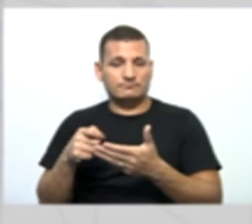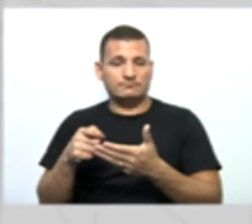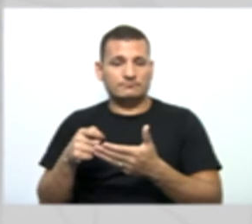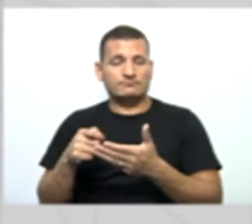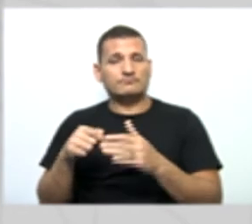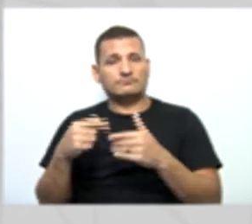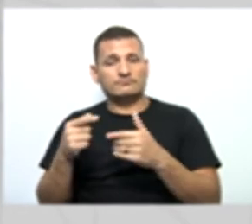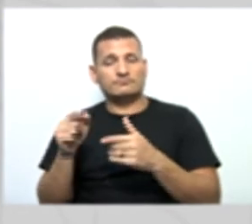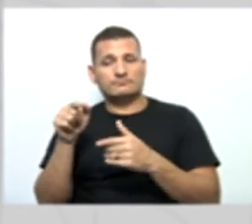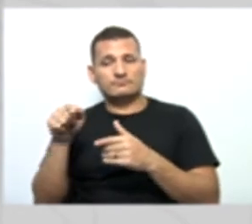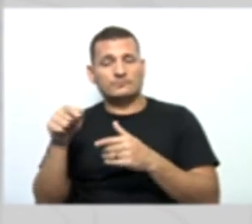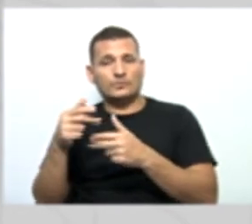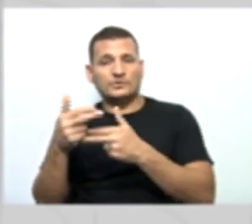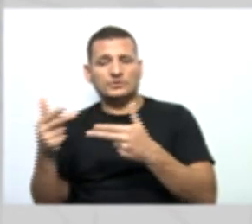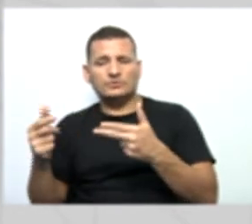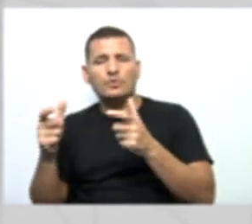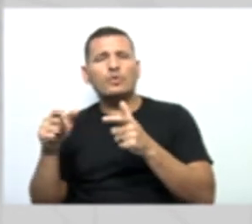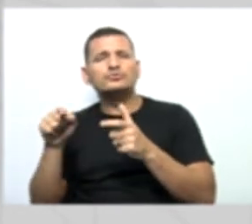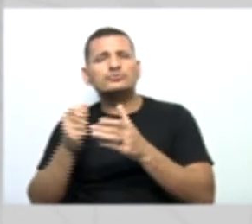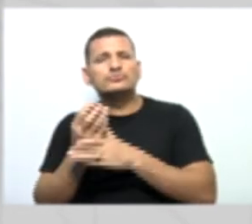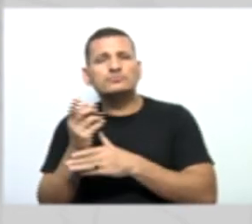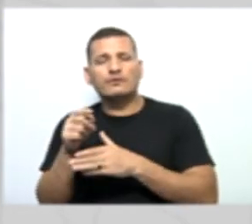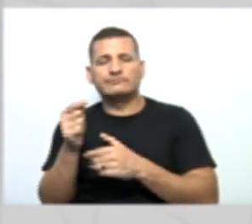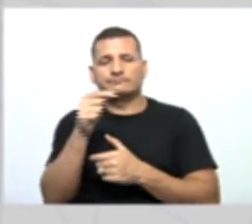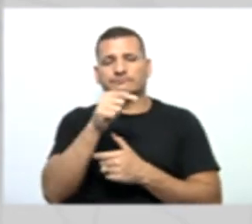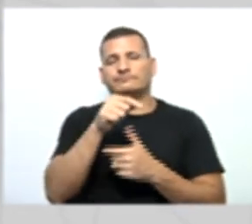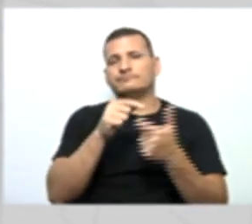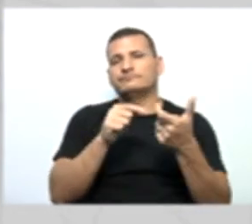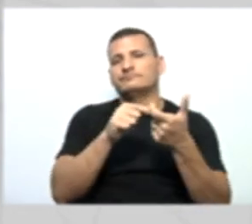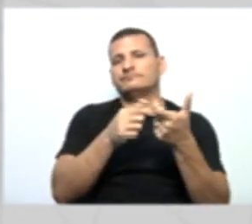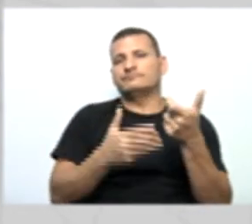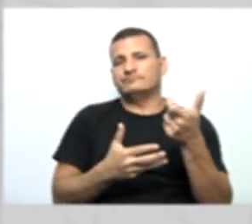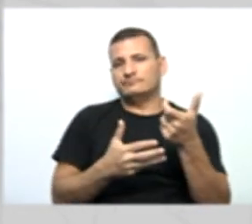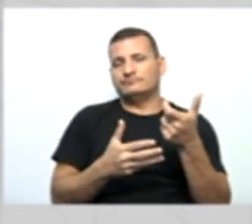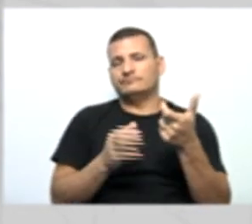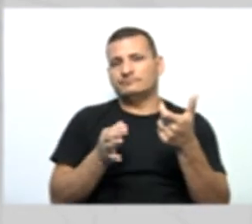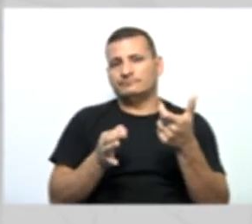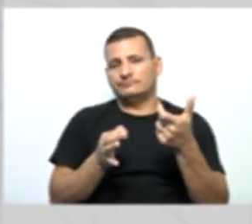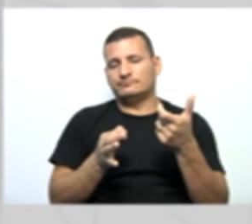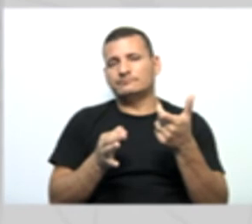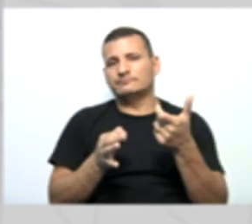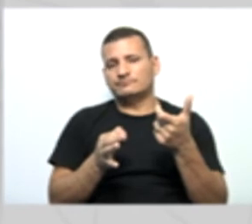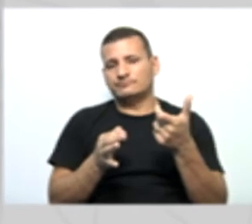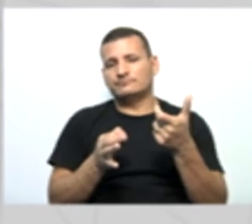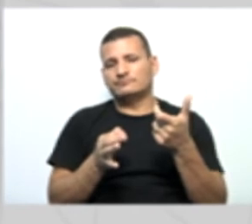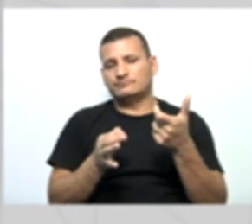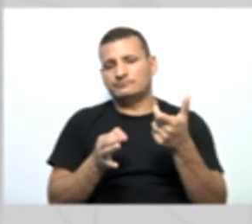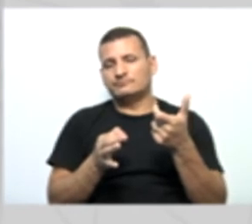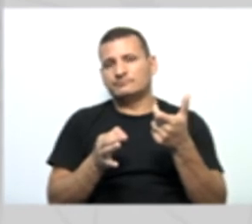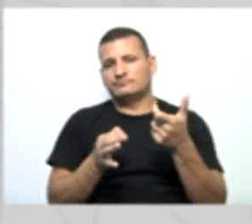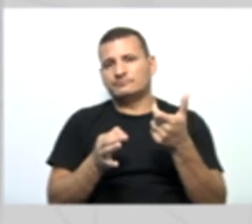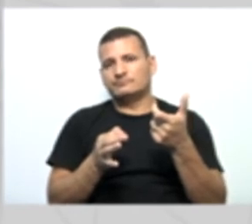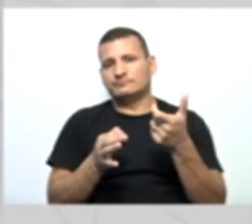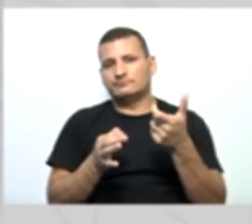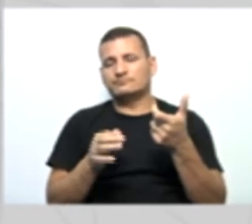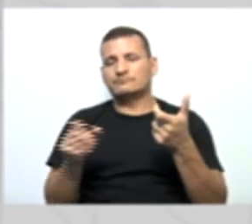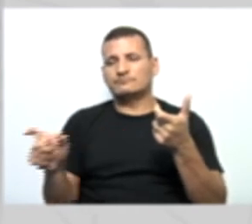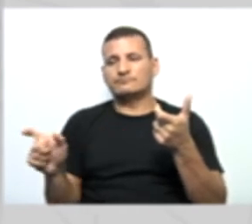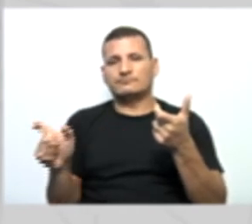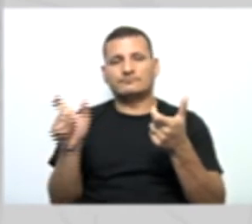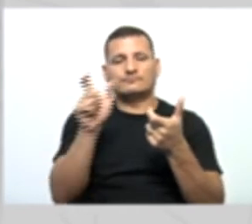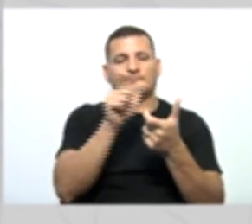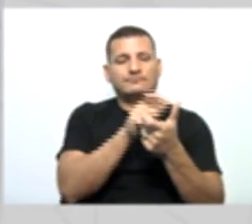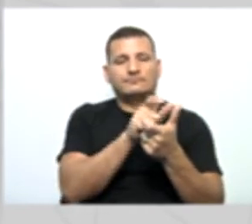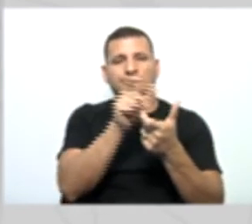que um objeto é originado de uma classe. Então, ele funciona como uma instância de uma classe. Ele é como se fosse a parte de uma